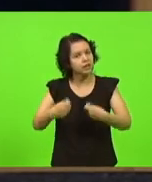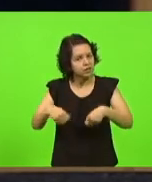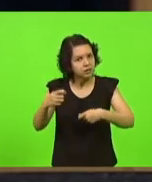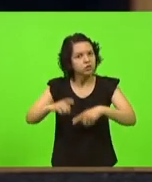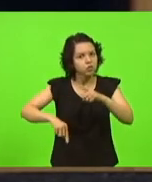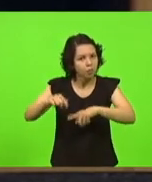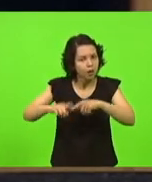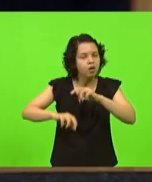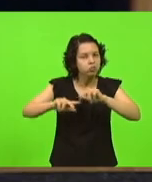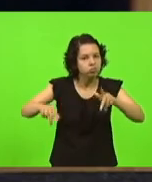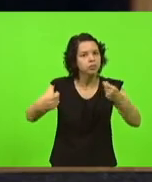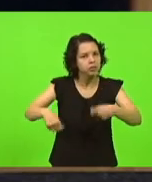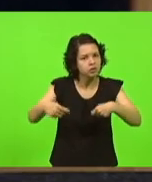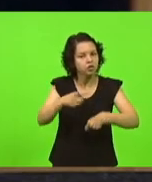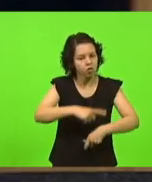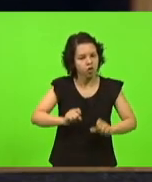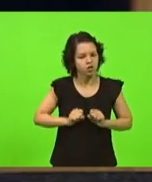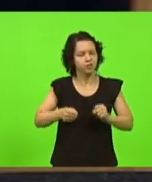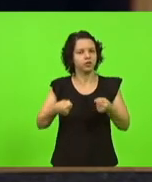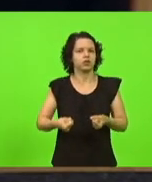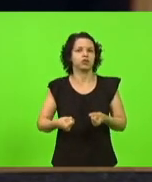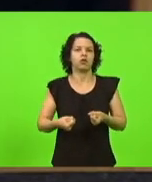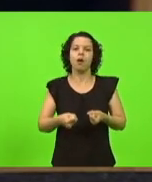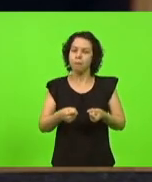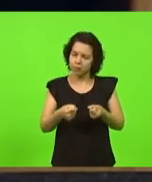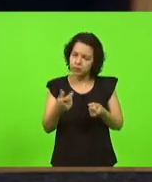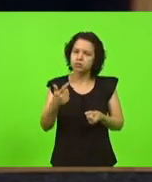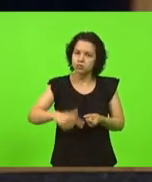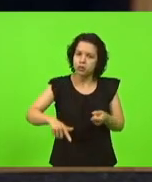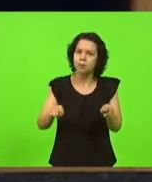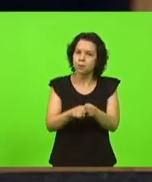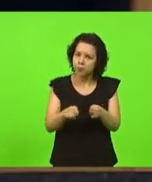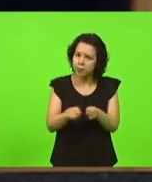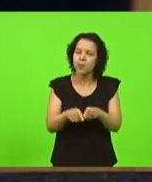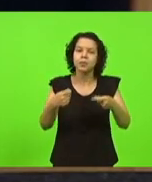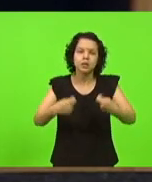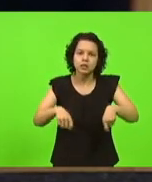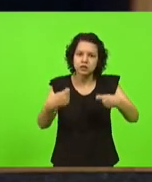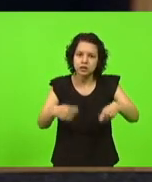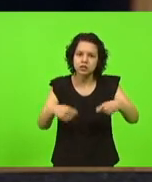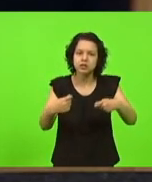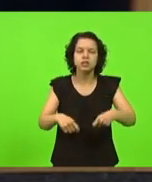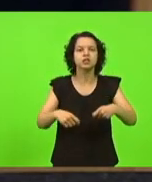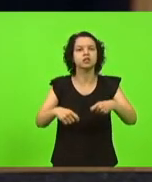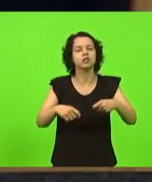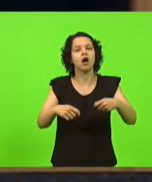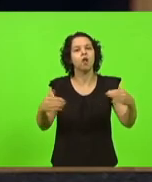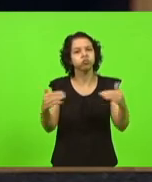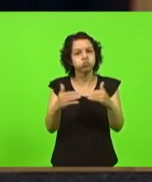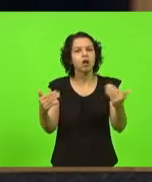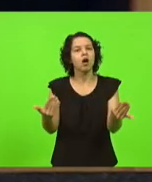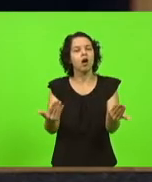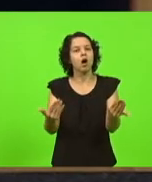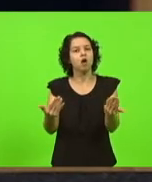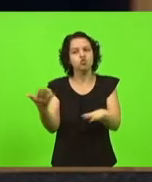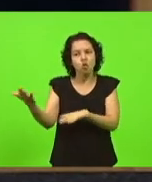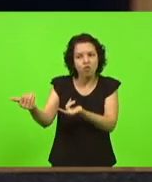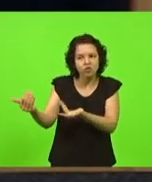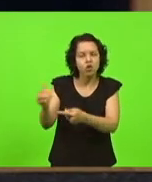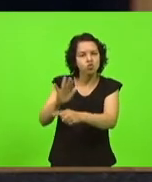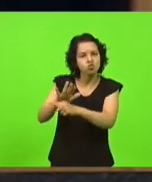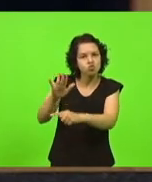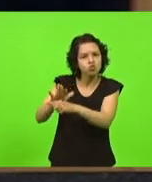e nós estamos defendendo aqui. Mas precisa também dar uma contrapartida para que a nossa juventude faça um sonho extraordinário